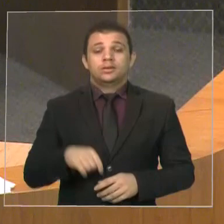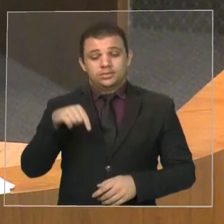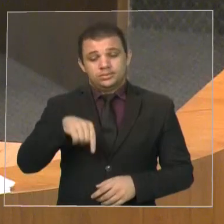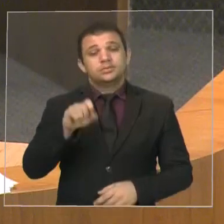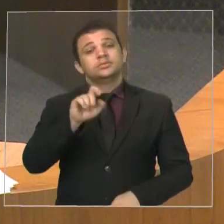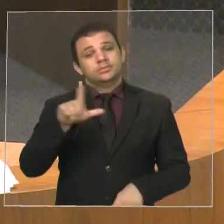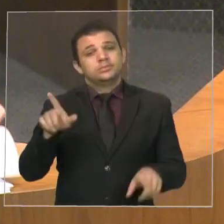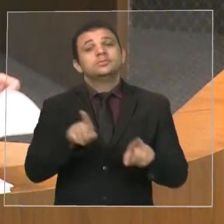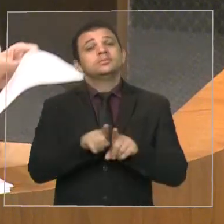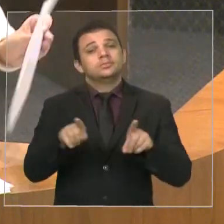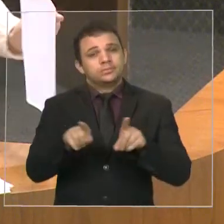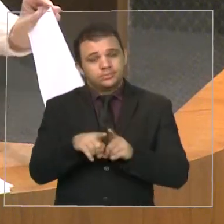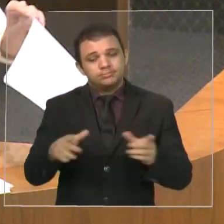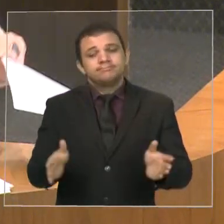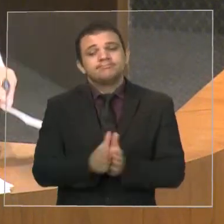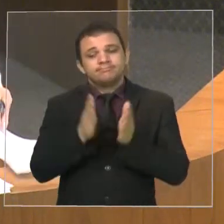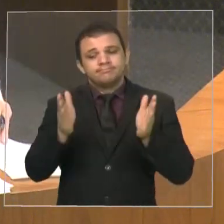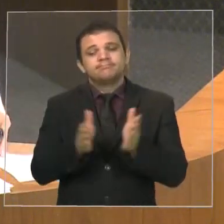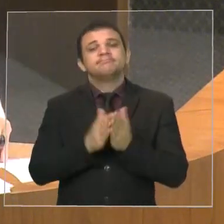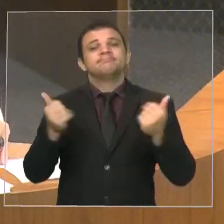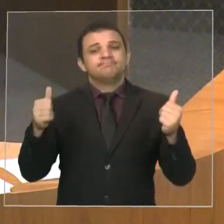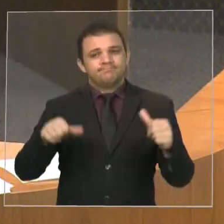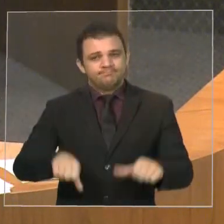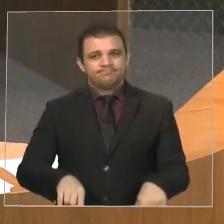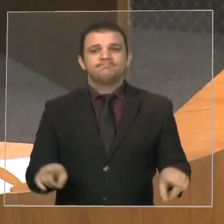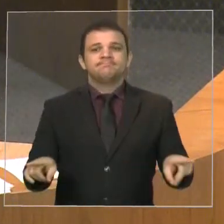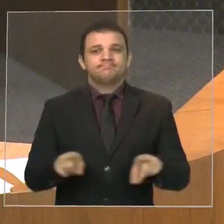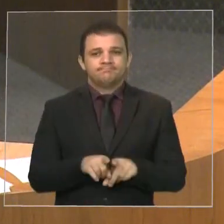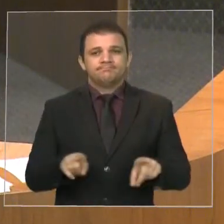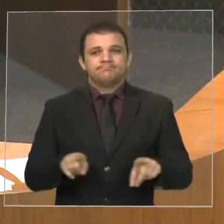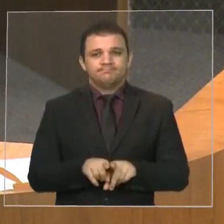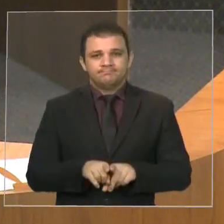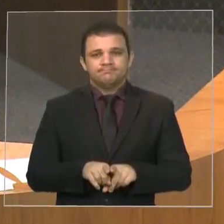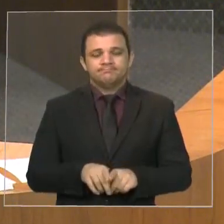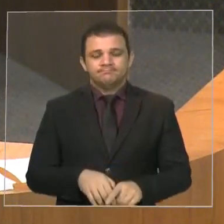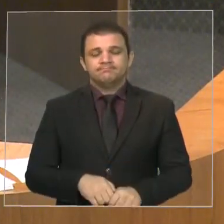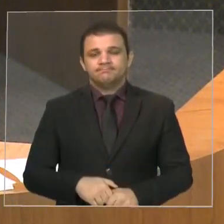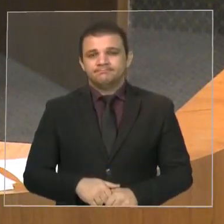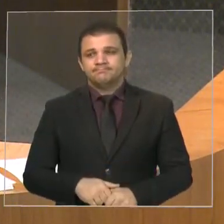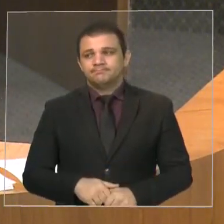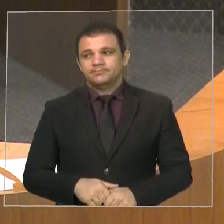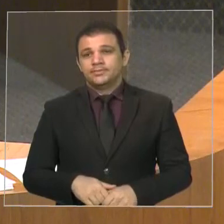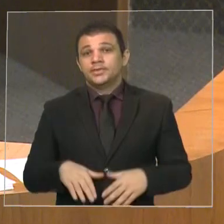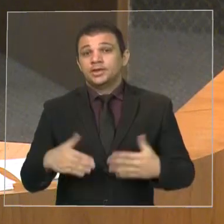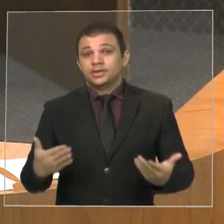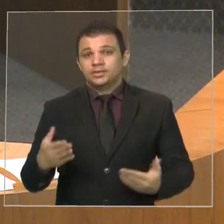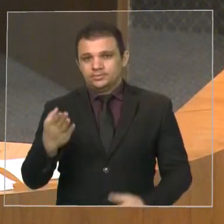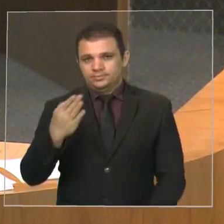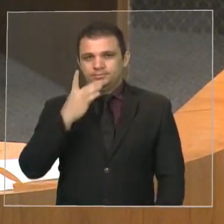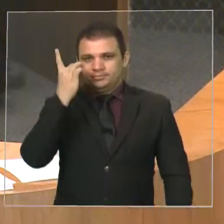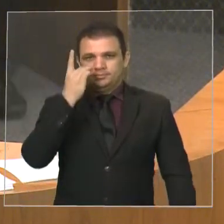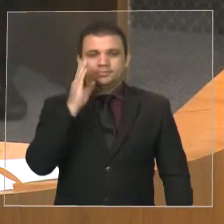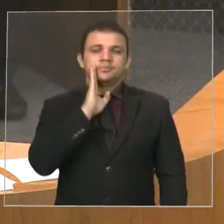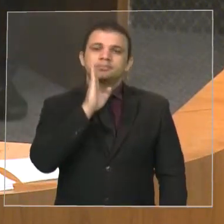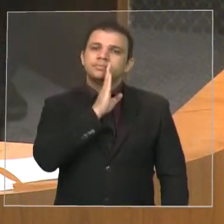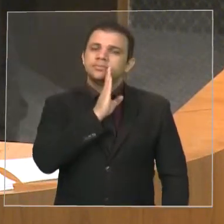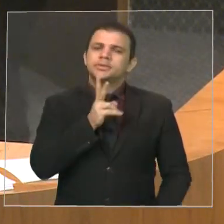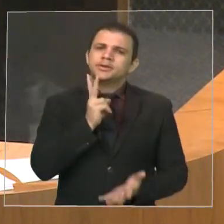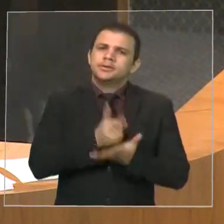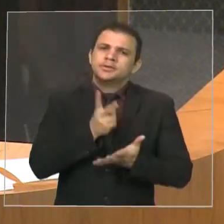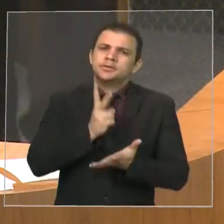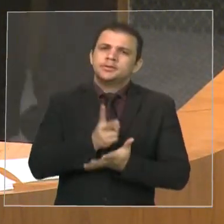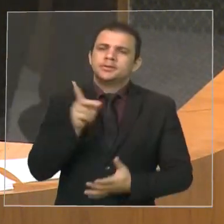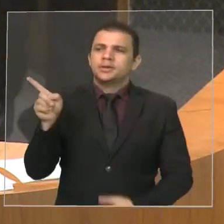capital, aqui em São Luís. Então, deputado Bira, como sempre, culpando